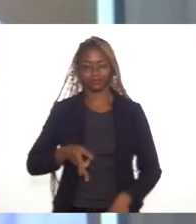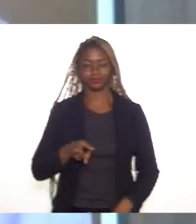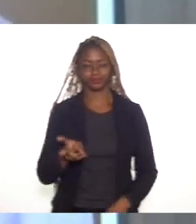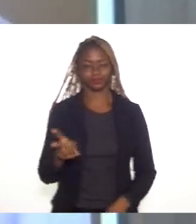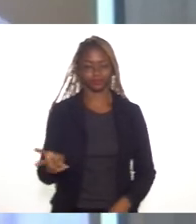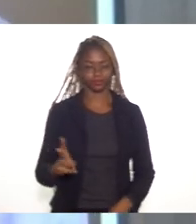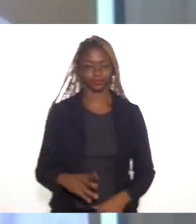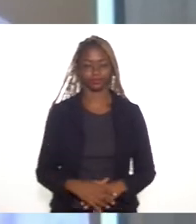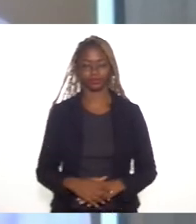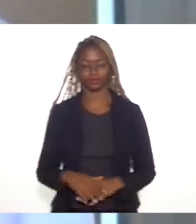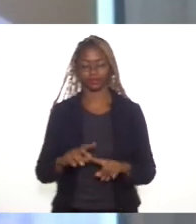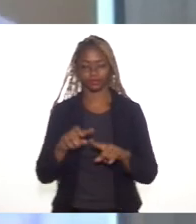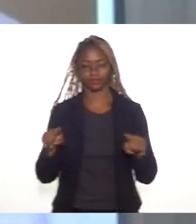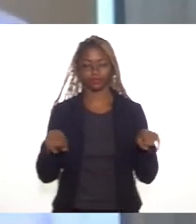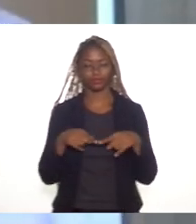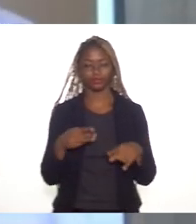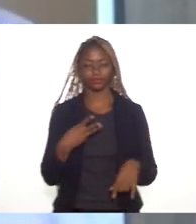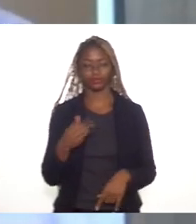Tiradentes, Sala 314.